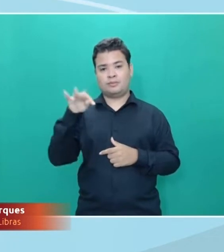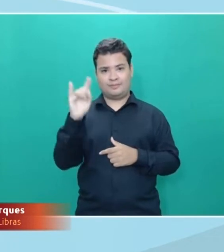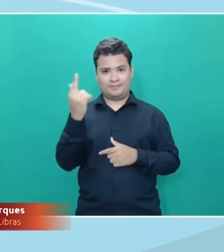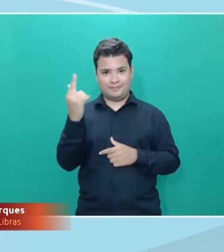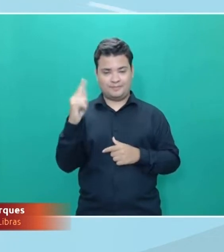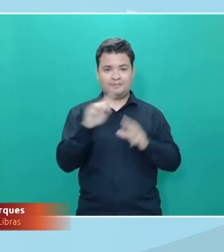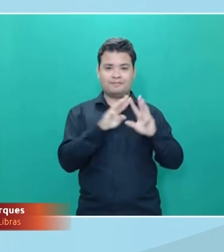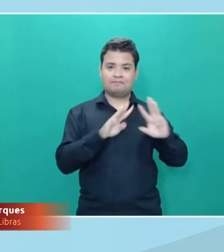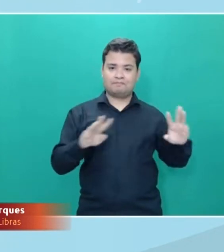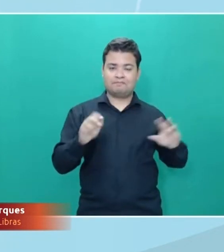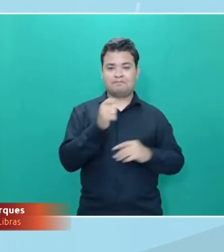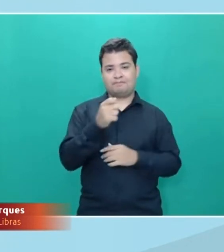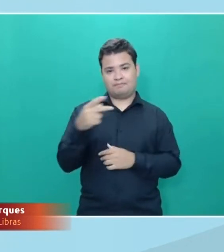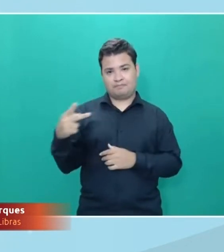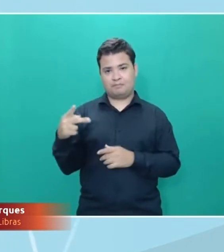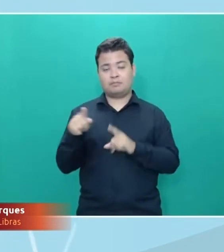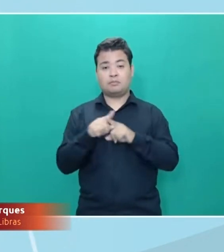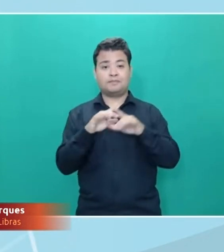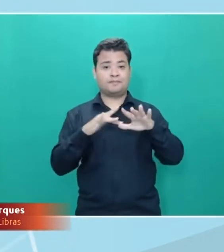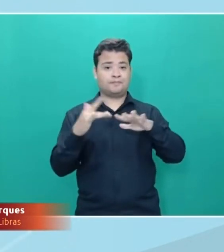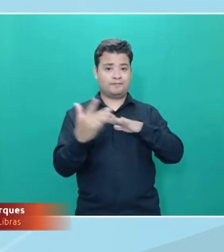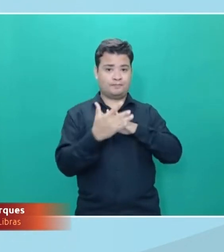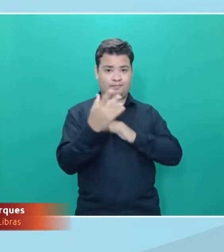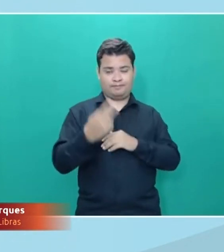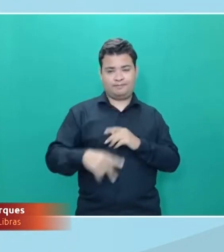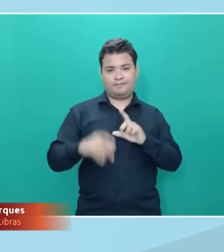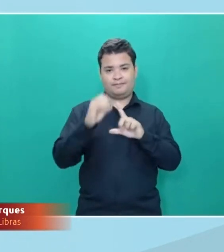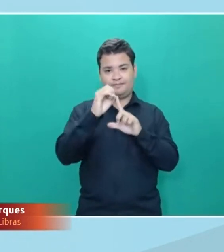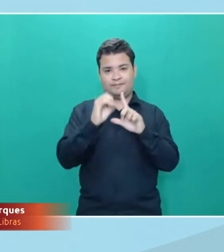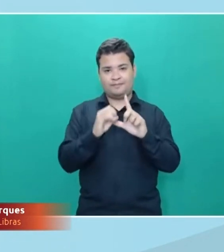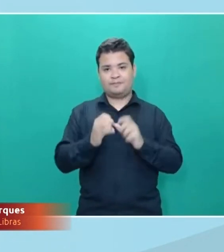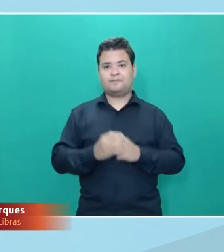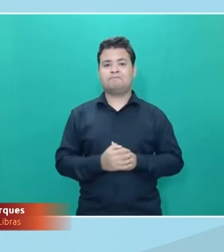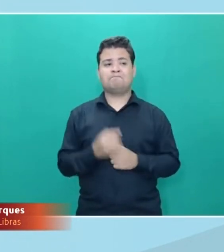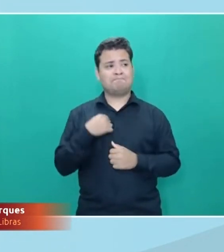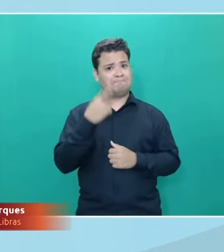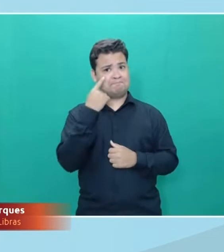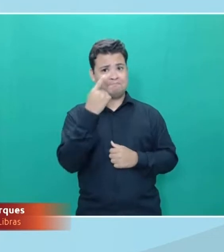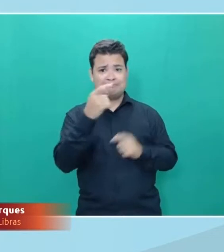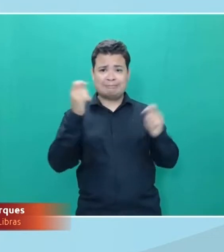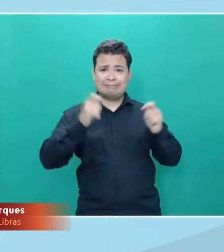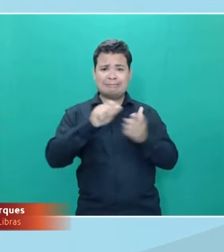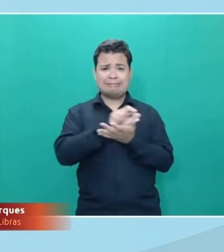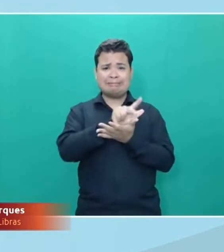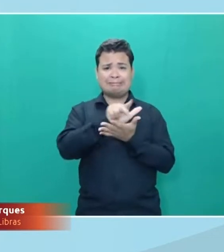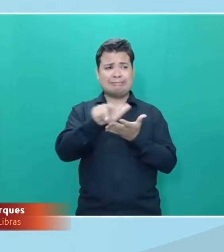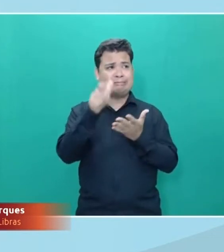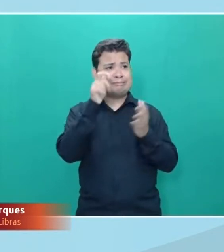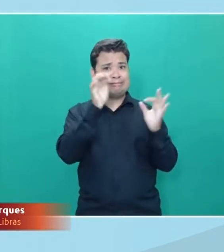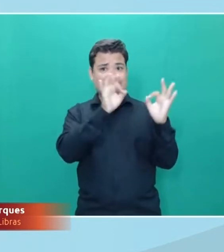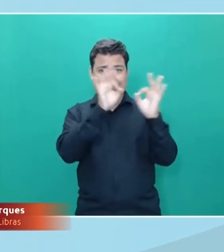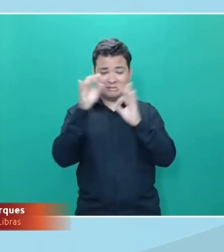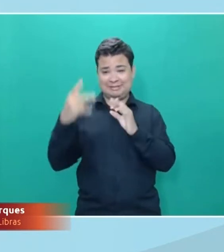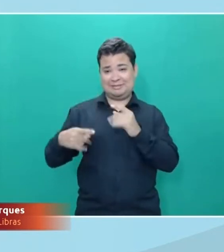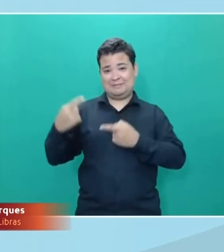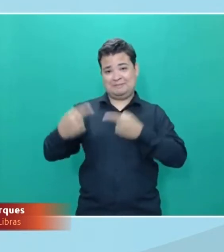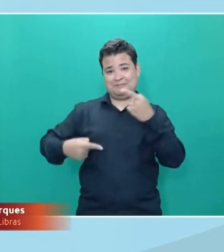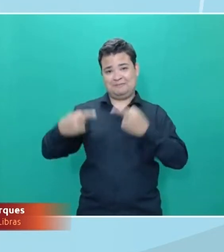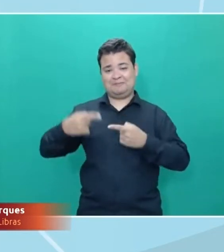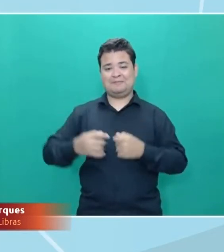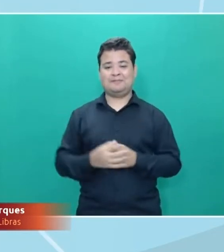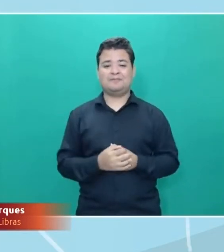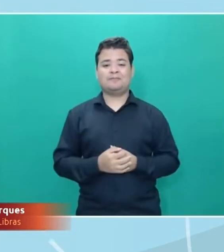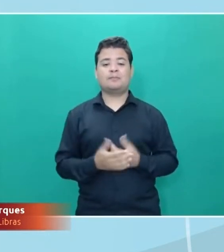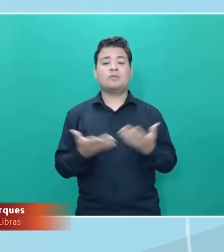redes sociais da TV UFG. Muitas formas de você acompanhar as nossas discussões. E o tema hoje